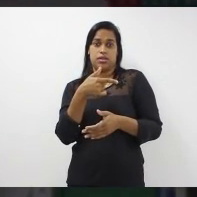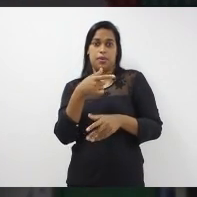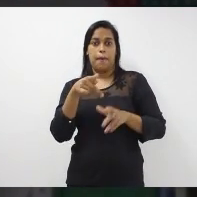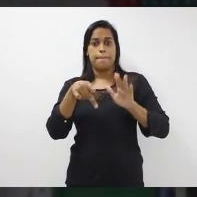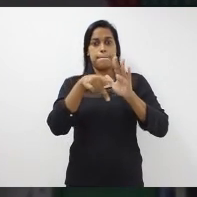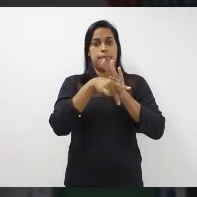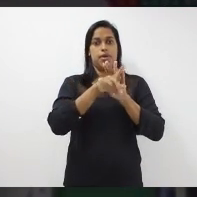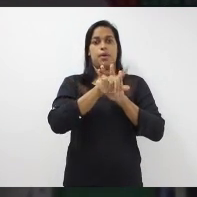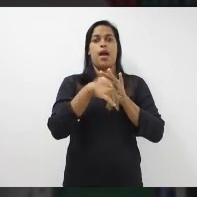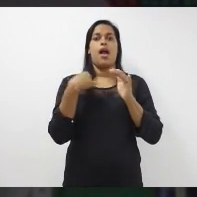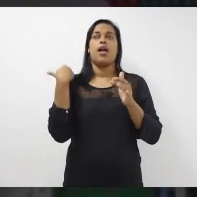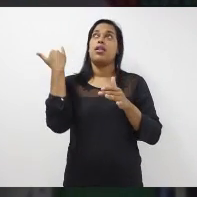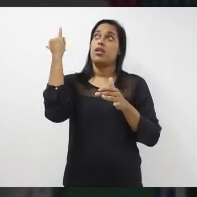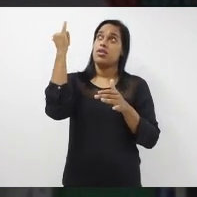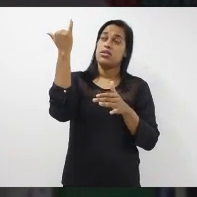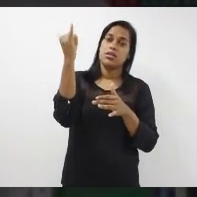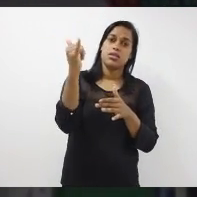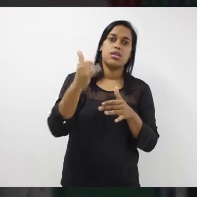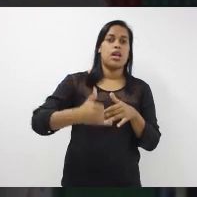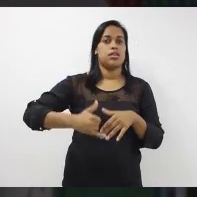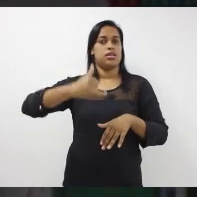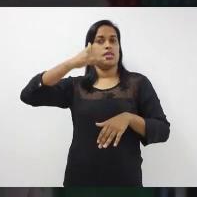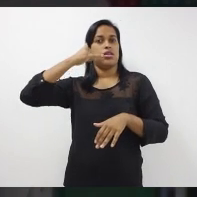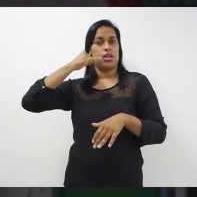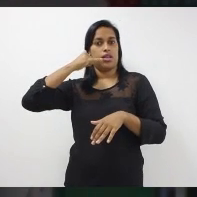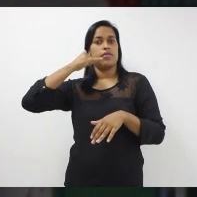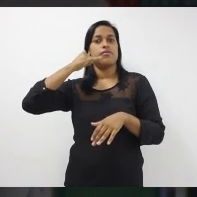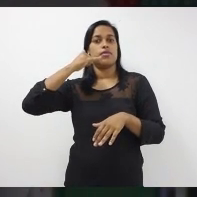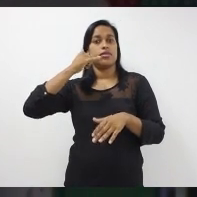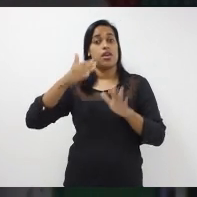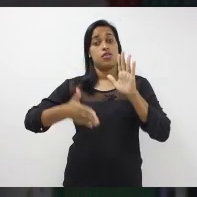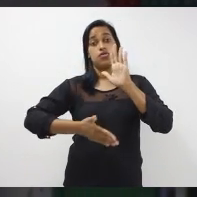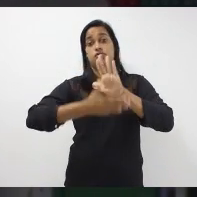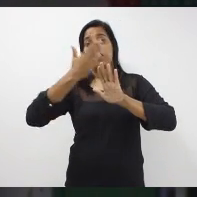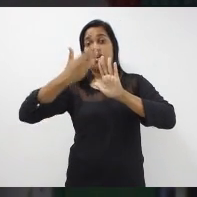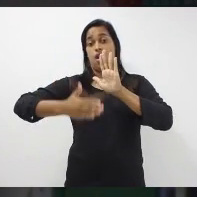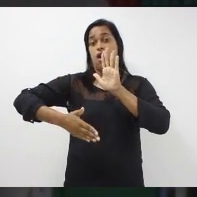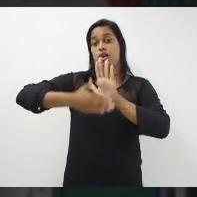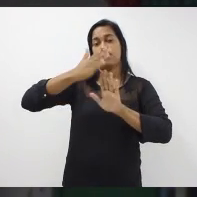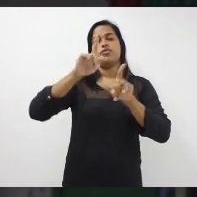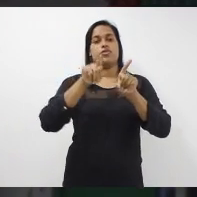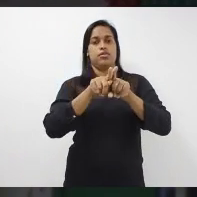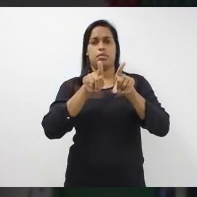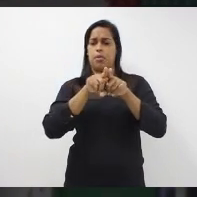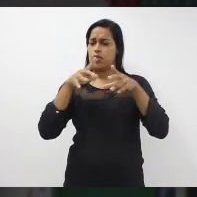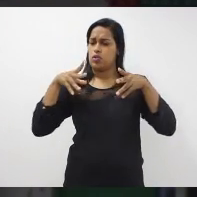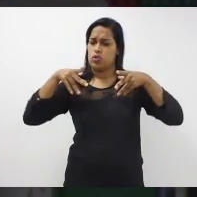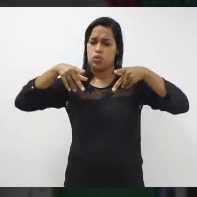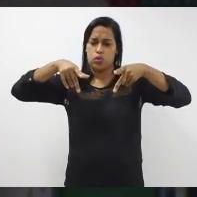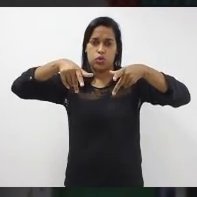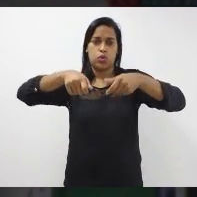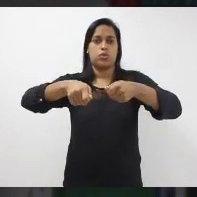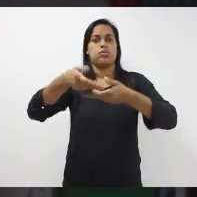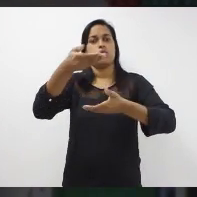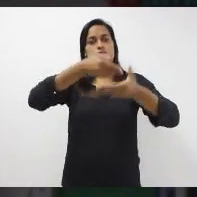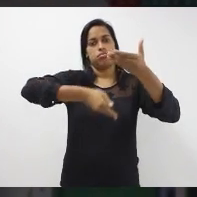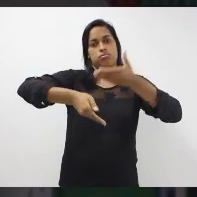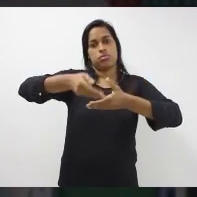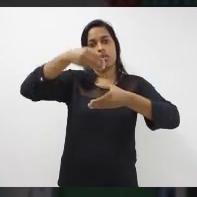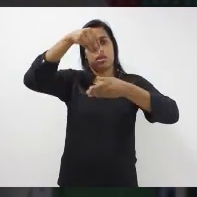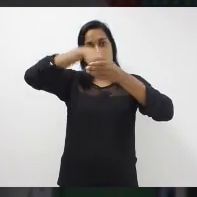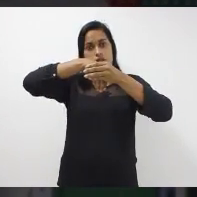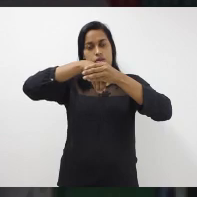a eletricidade, telefonia, as viagens, tudo isso vão estar envolvidos no custo de